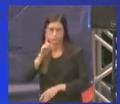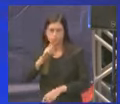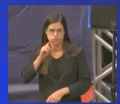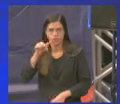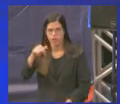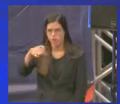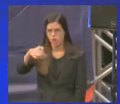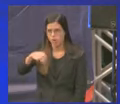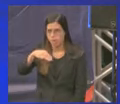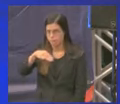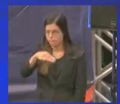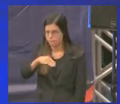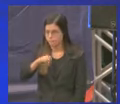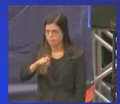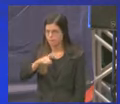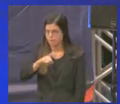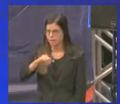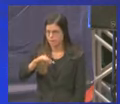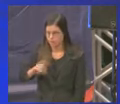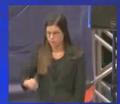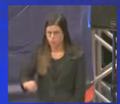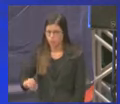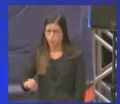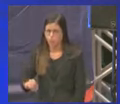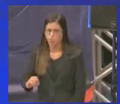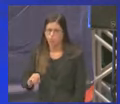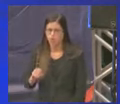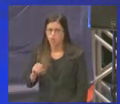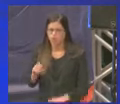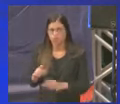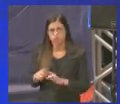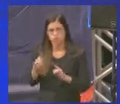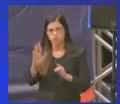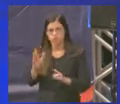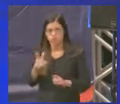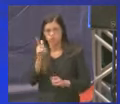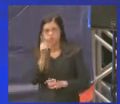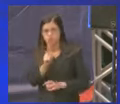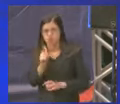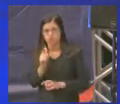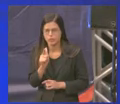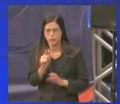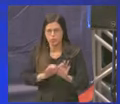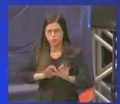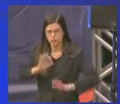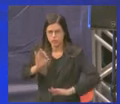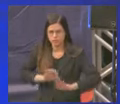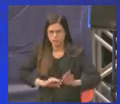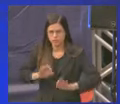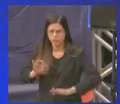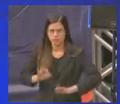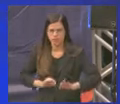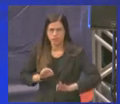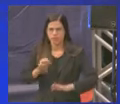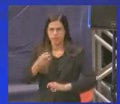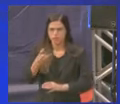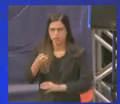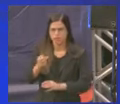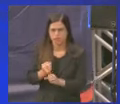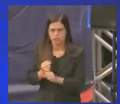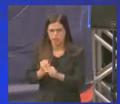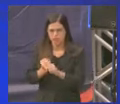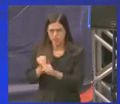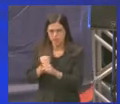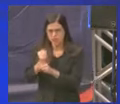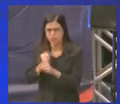é um país perfeito, é um país cheio de problemas, mas eles já se entenderam. Botaram o anti-americanismo de lado faz 30 anos com NAFTA e